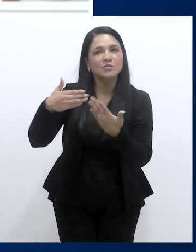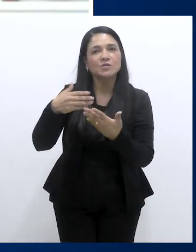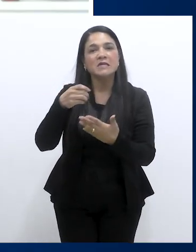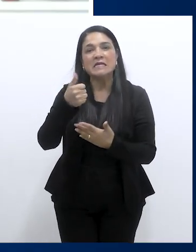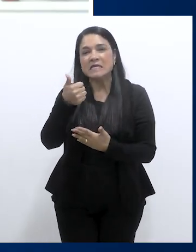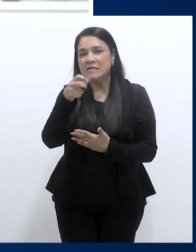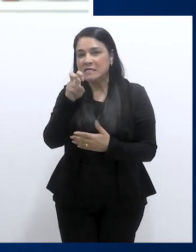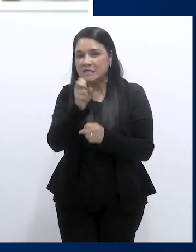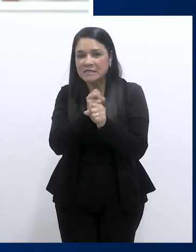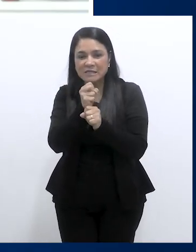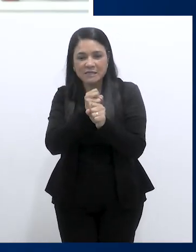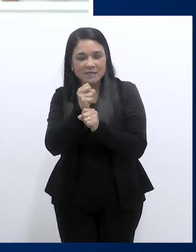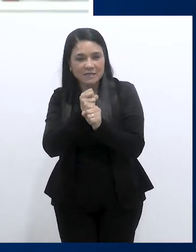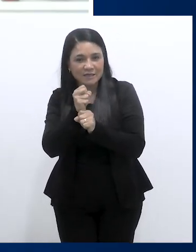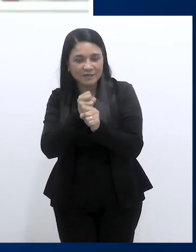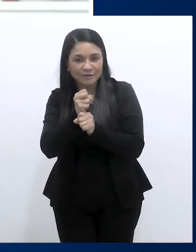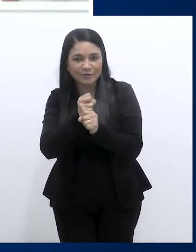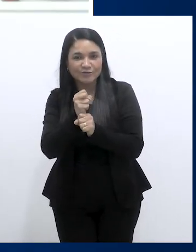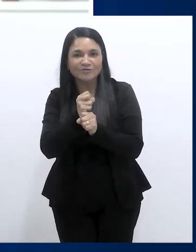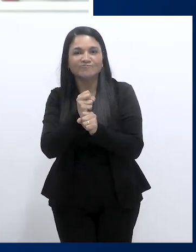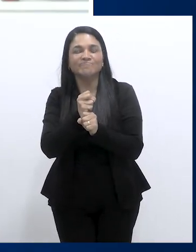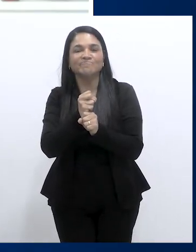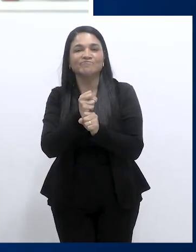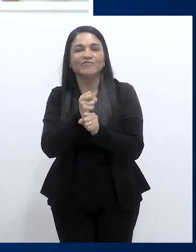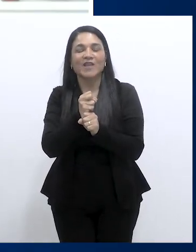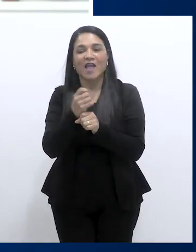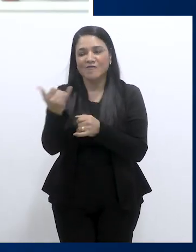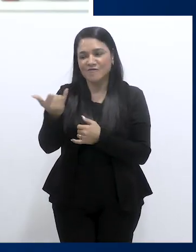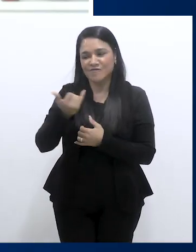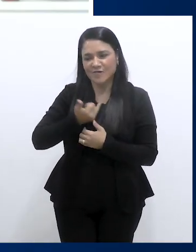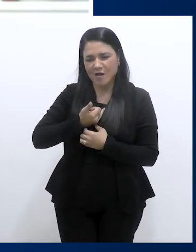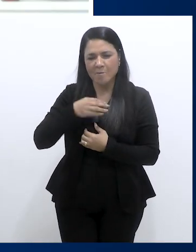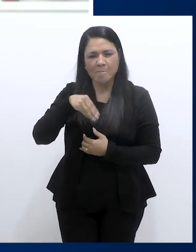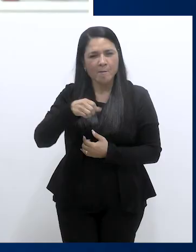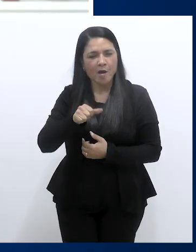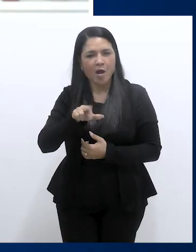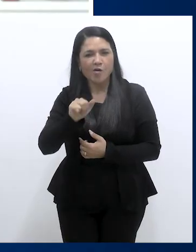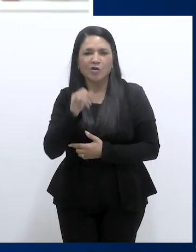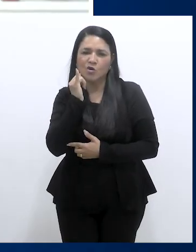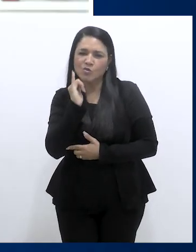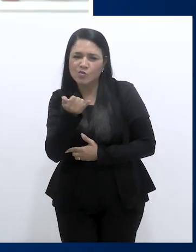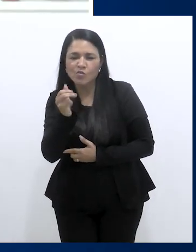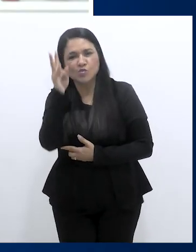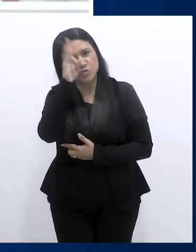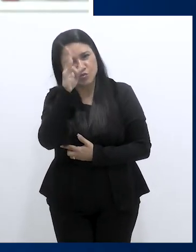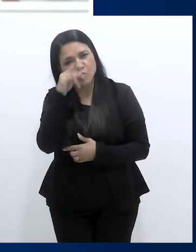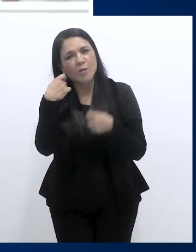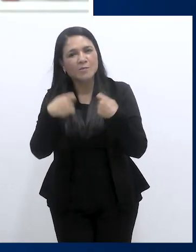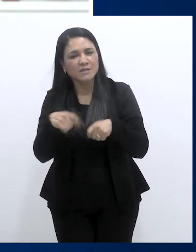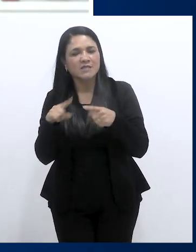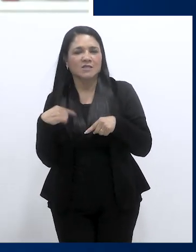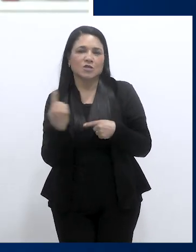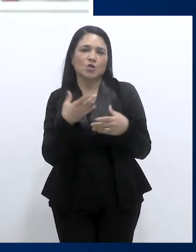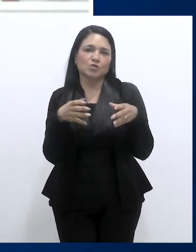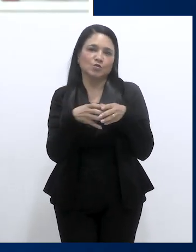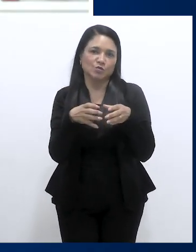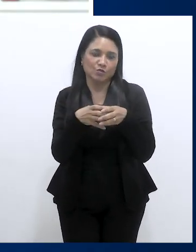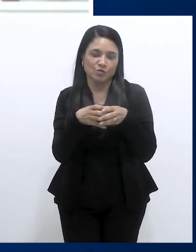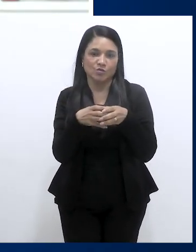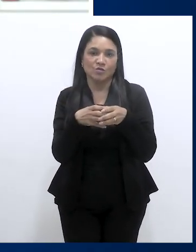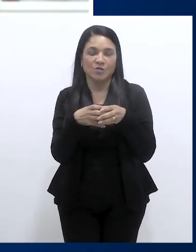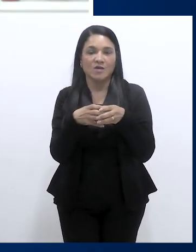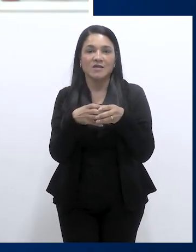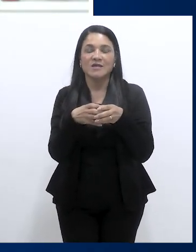de 15 anos da gente juntas, né? Elas falavam para mim: Ah, Maura, vamos contar a nossa história.